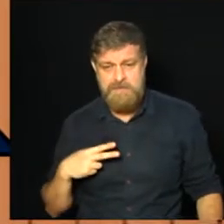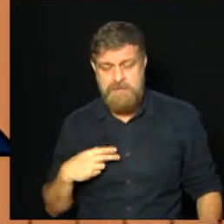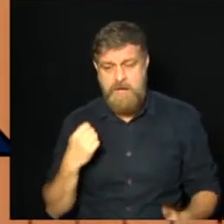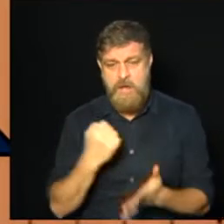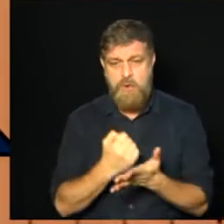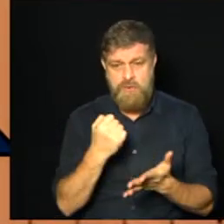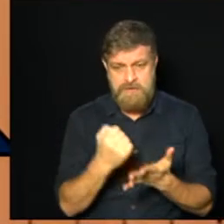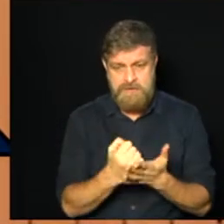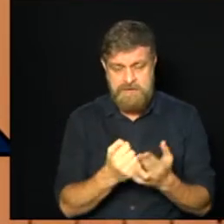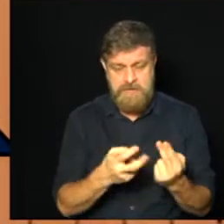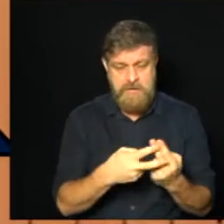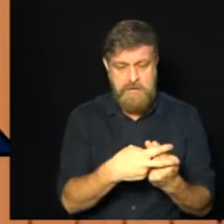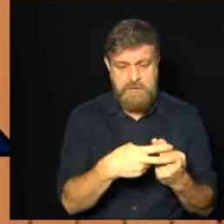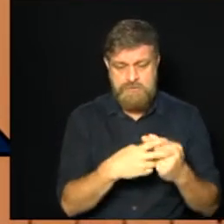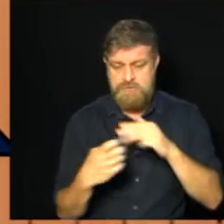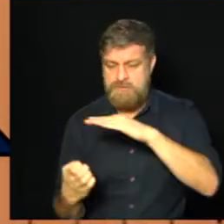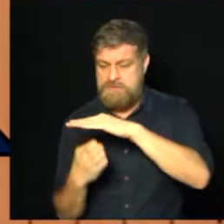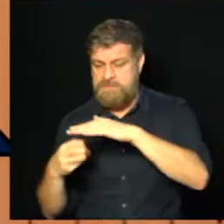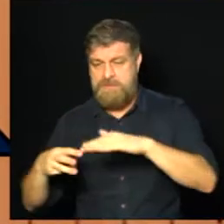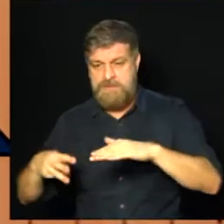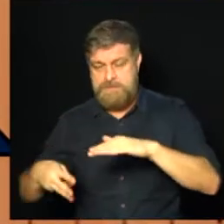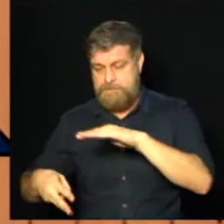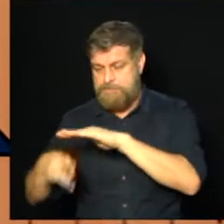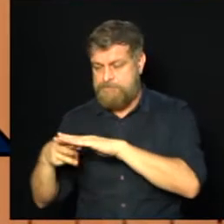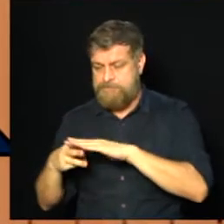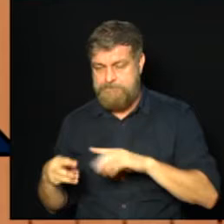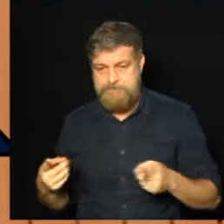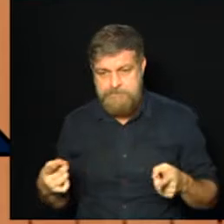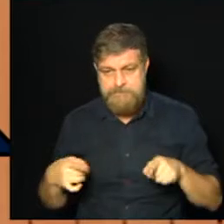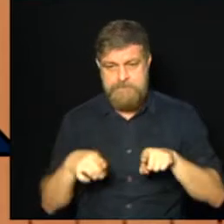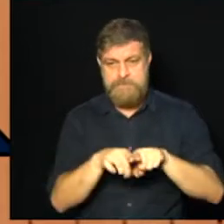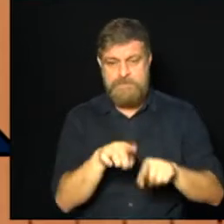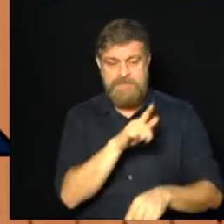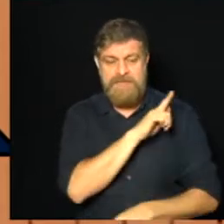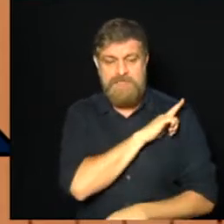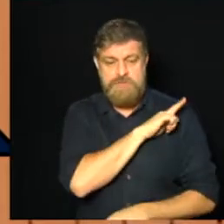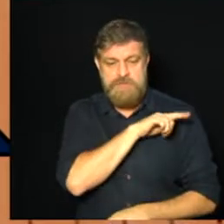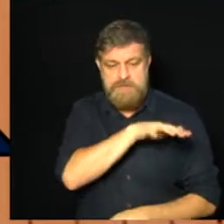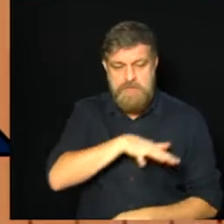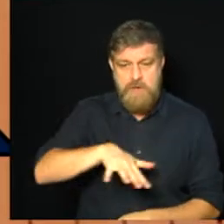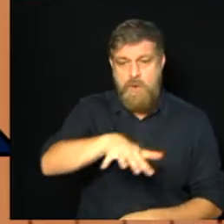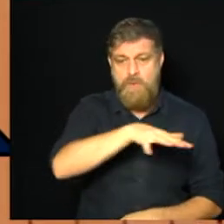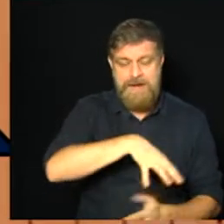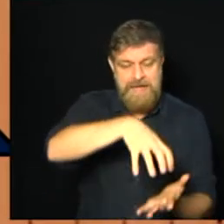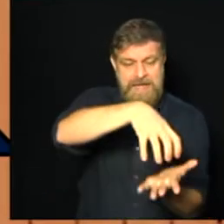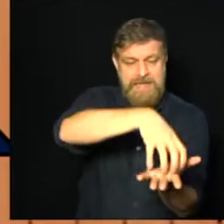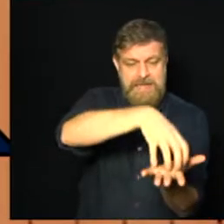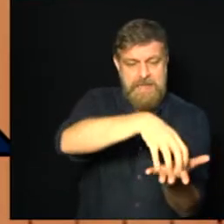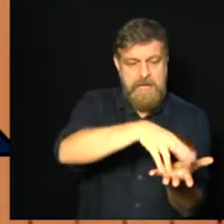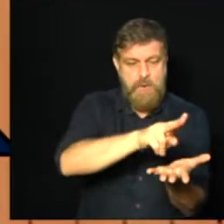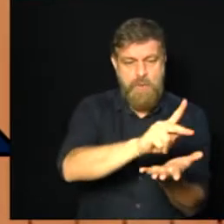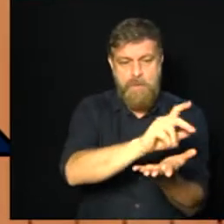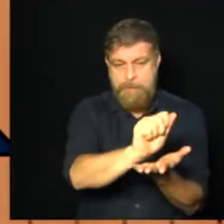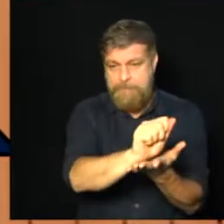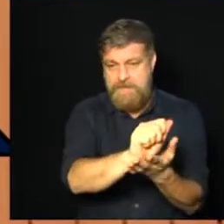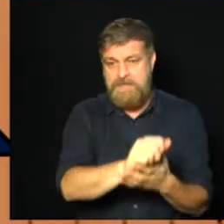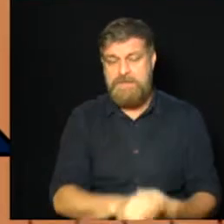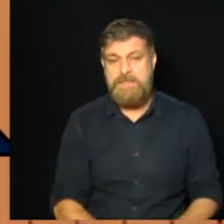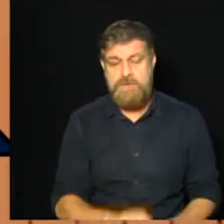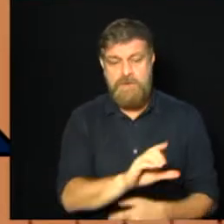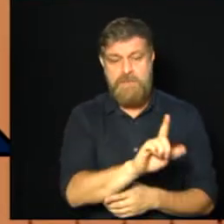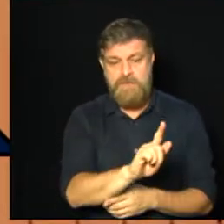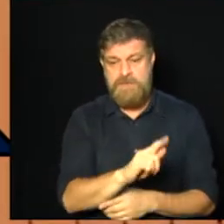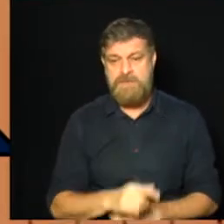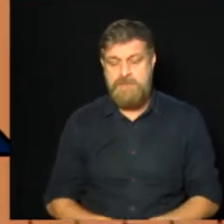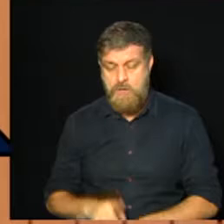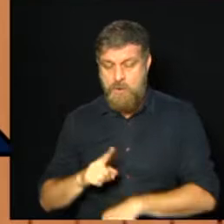contratação dessas entidades para a gestão do UPA Campo Grande. Então, o prazo de inscrição da entrega de